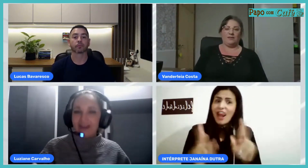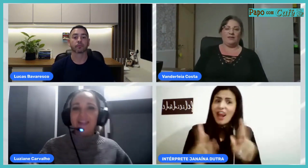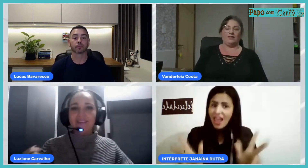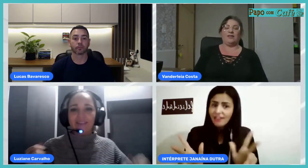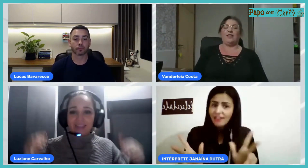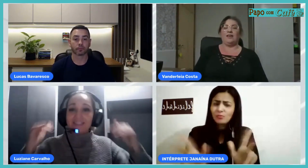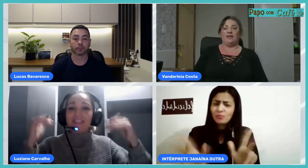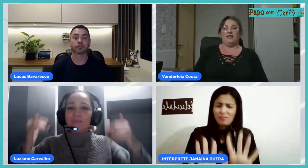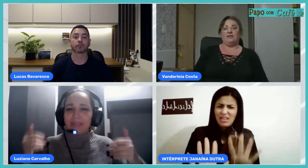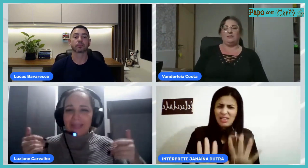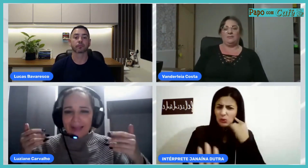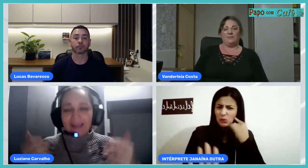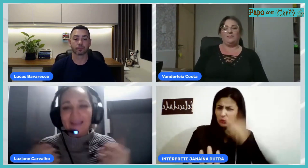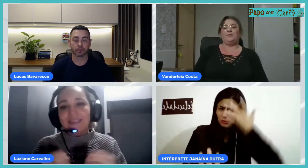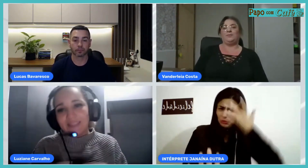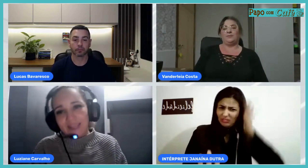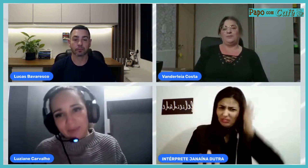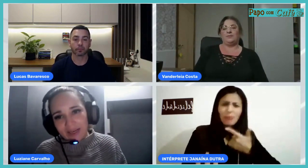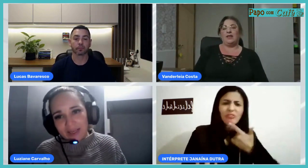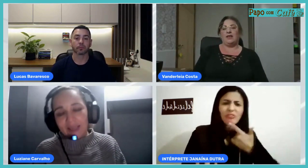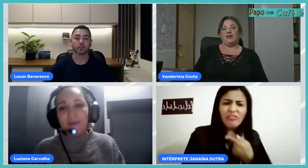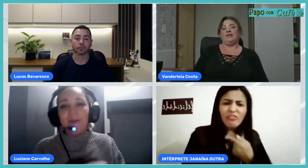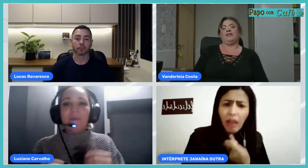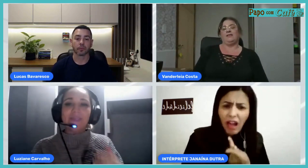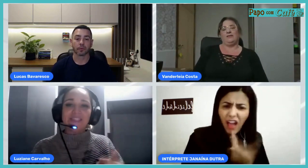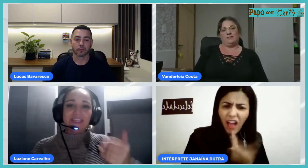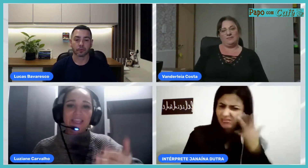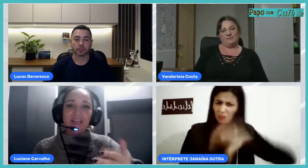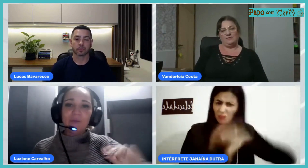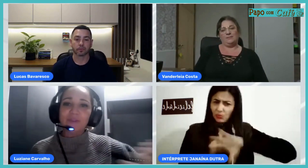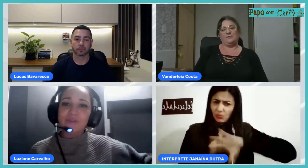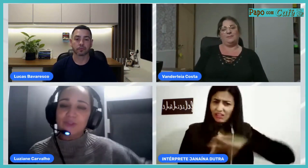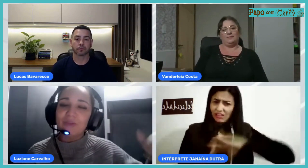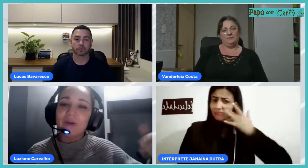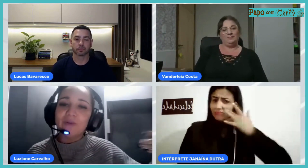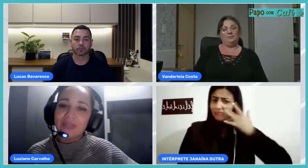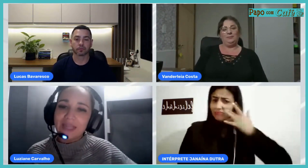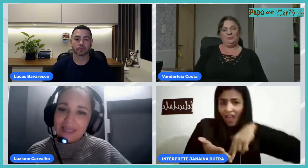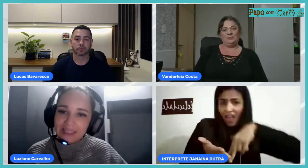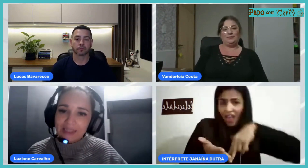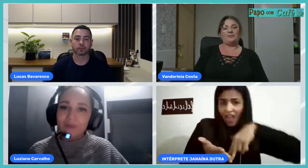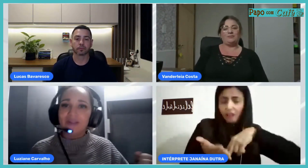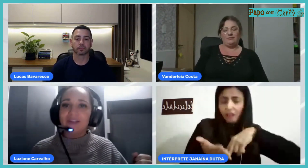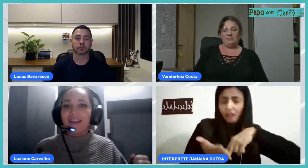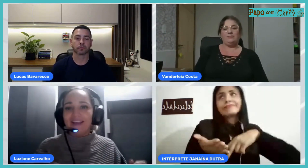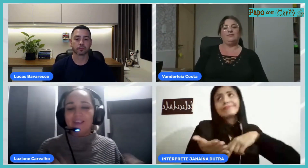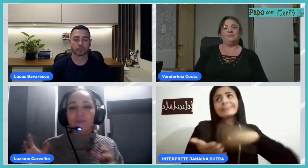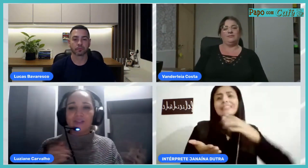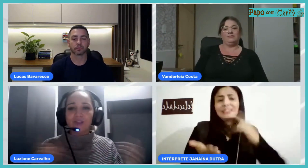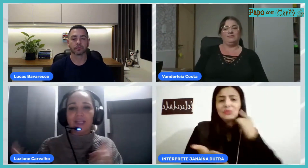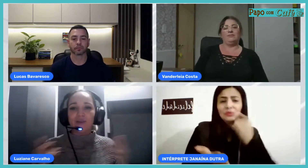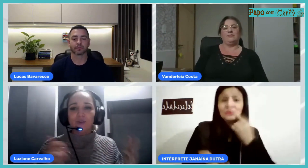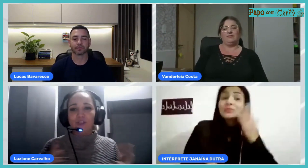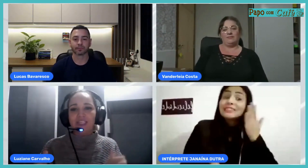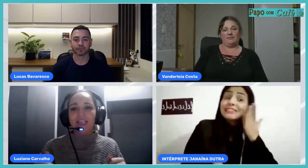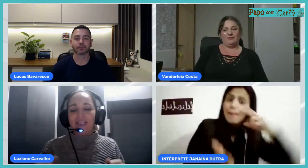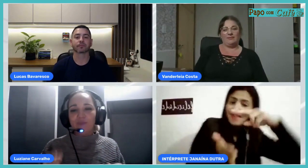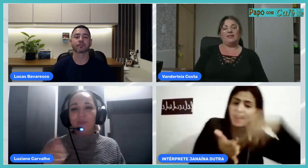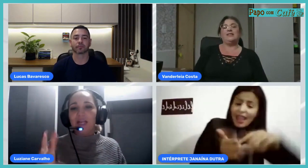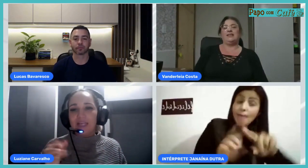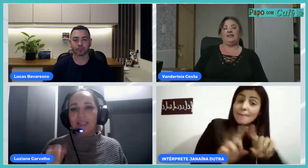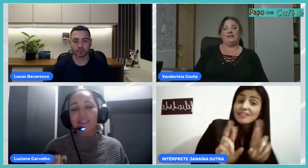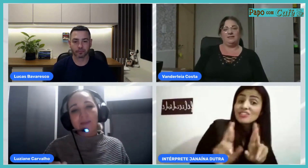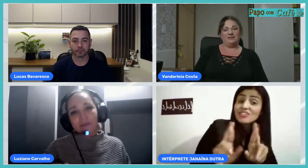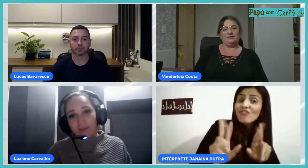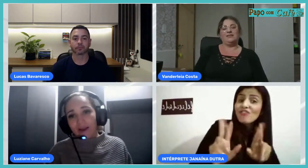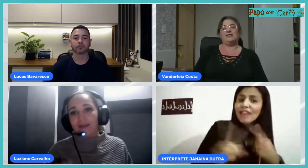ler? Aí tem que explicar, ele sabe ler, mas é que nem como se fosse uma outra língua, né? Aí eu faço a analogia ali